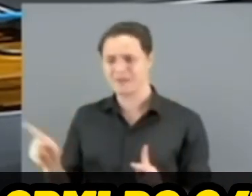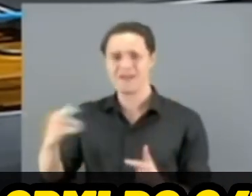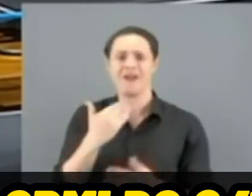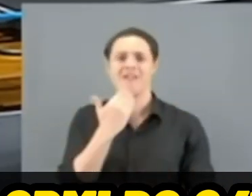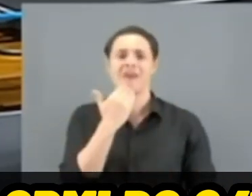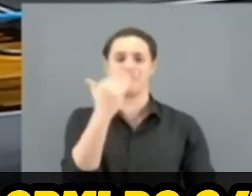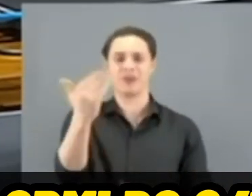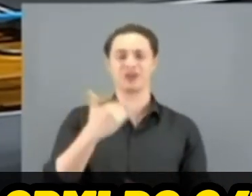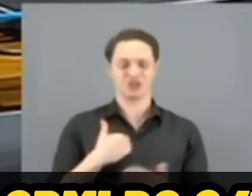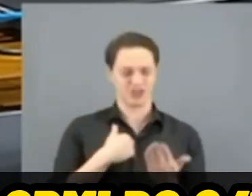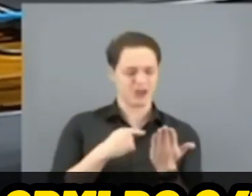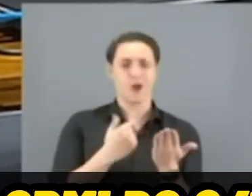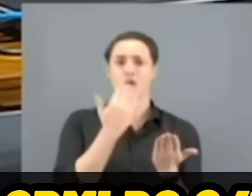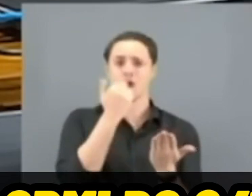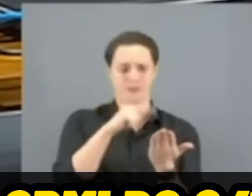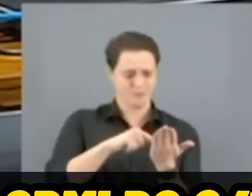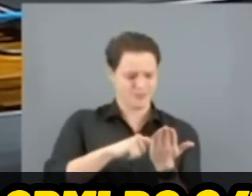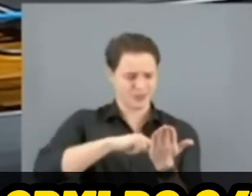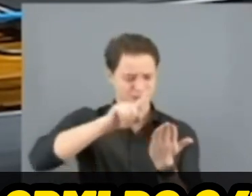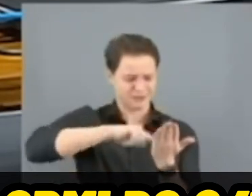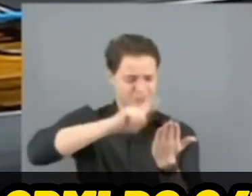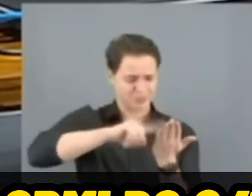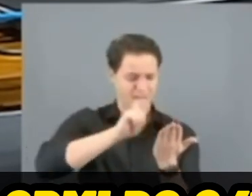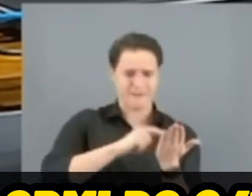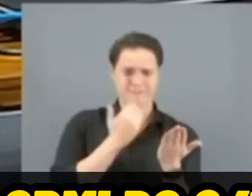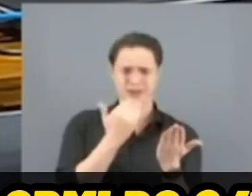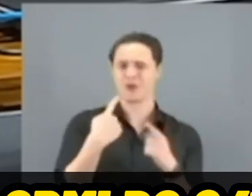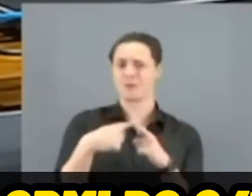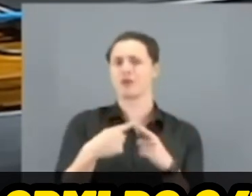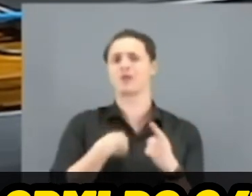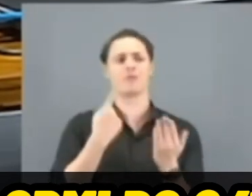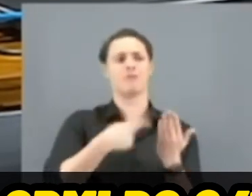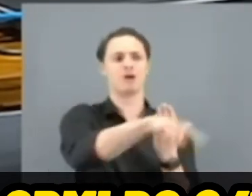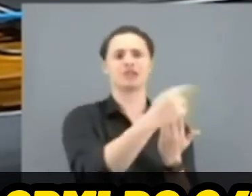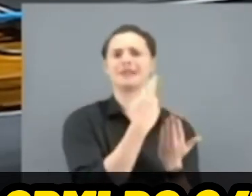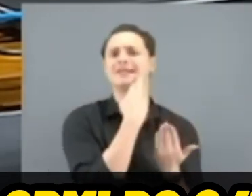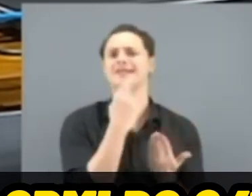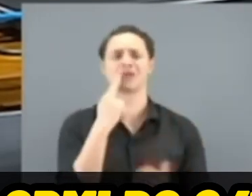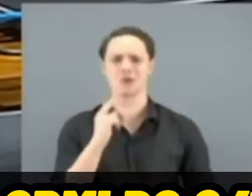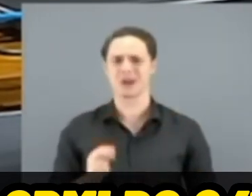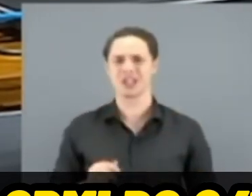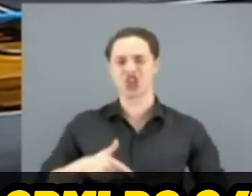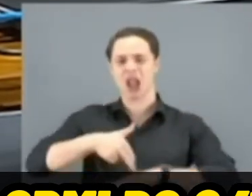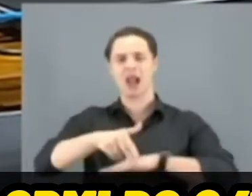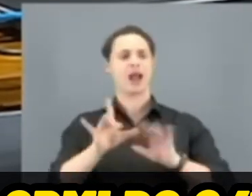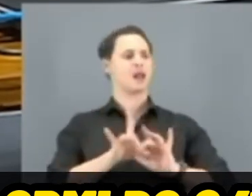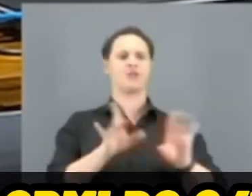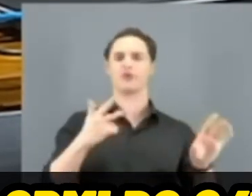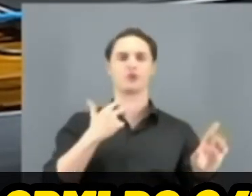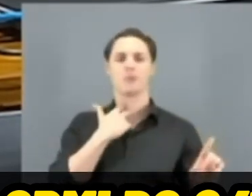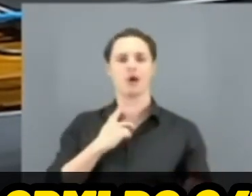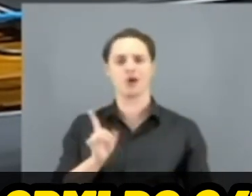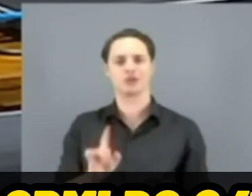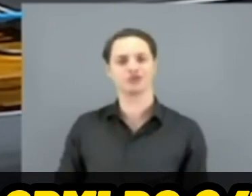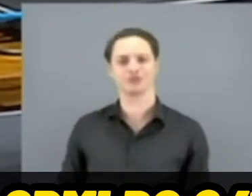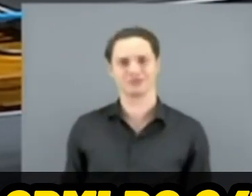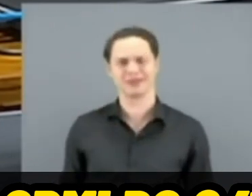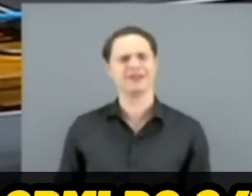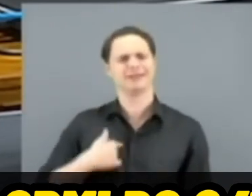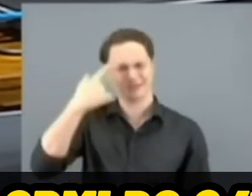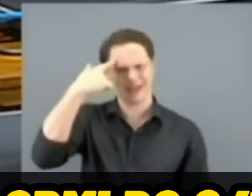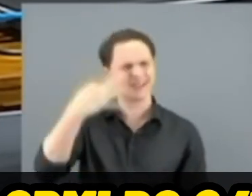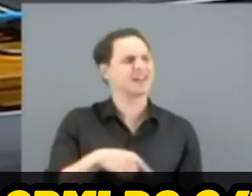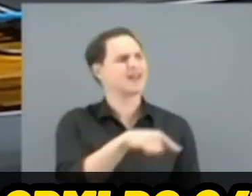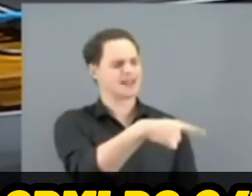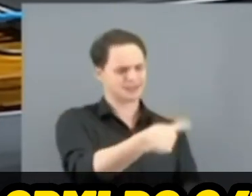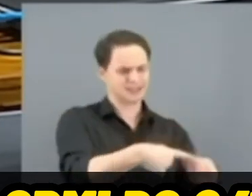resto da vida inteira. Porque não tem condição de parar em um restaurante, de andar de maneira correta, como o senhor vai andar. Tenho certeza que lá em Sorriso o senhor vai